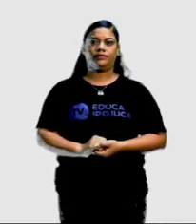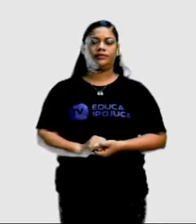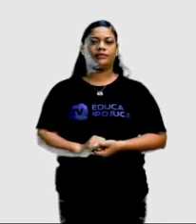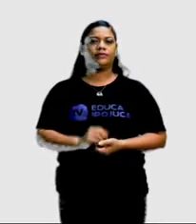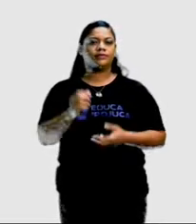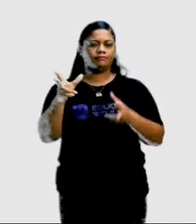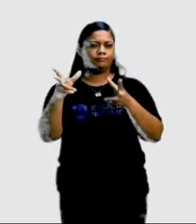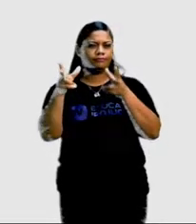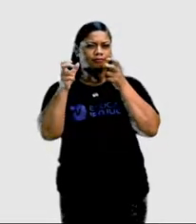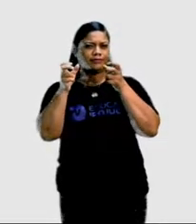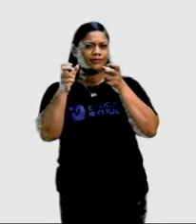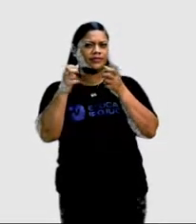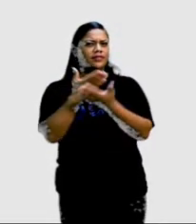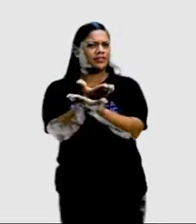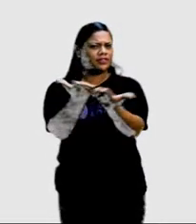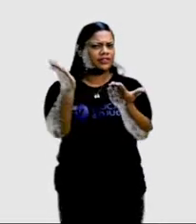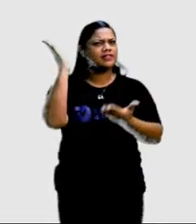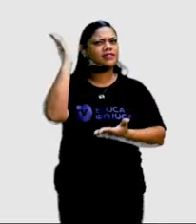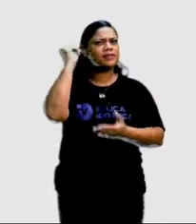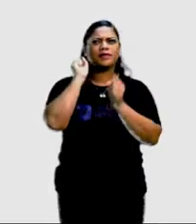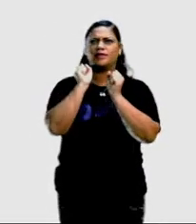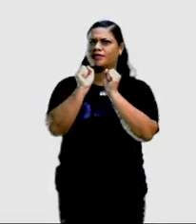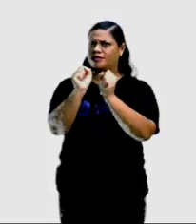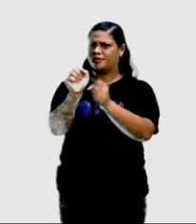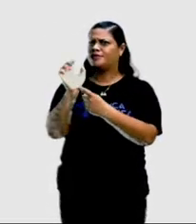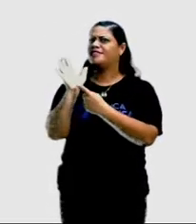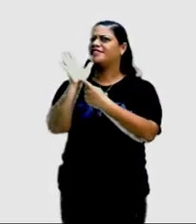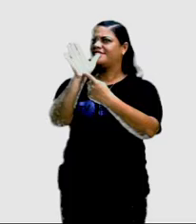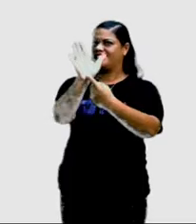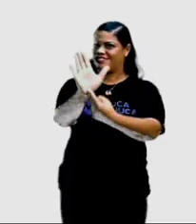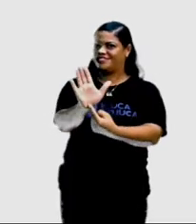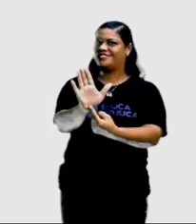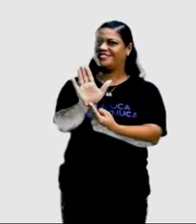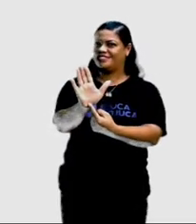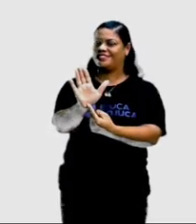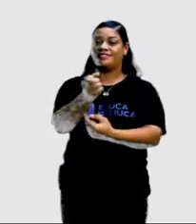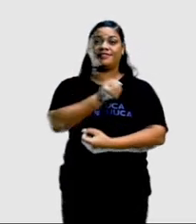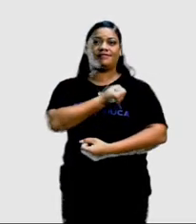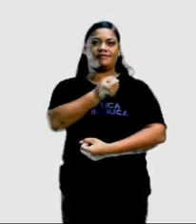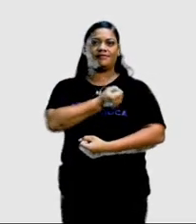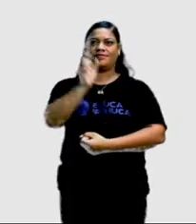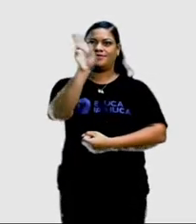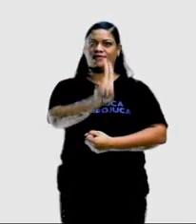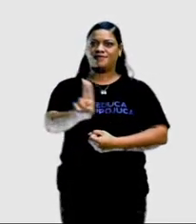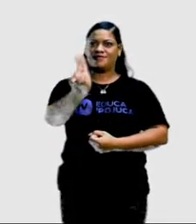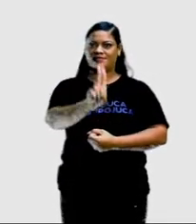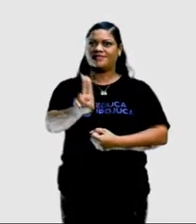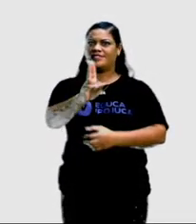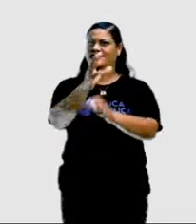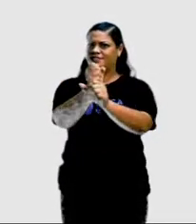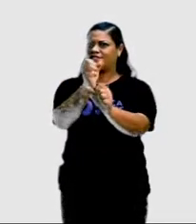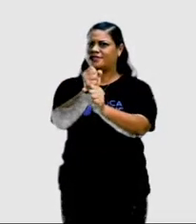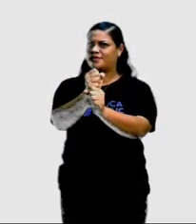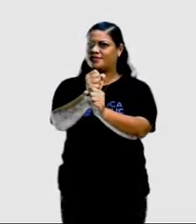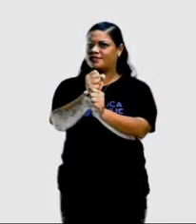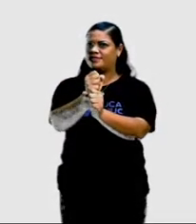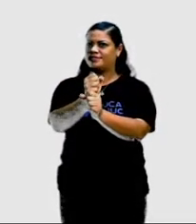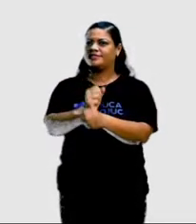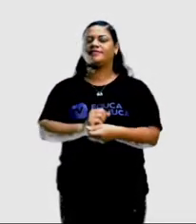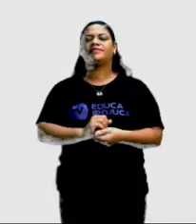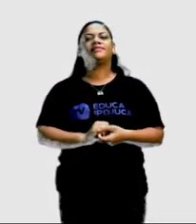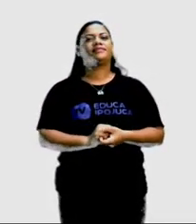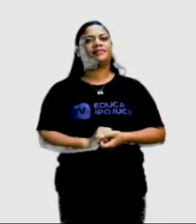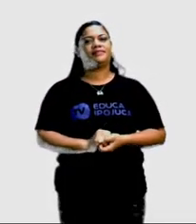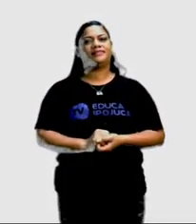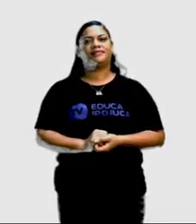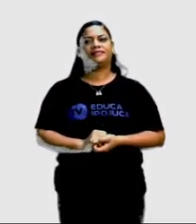aí. Você sabia que podemos representar um número usando uma adição?